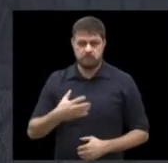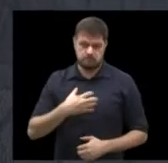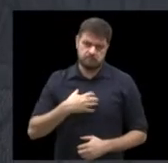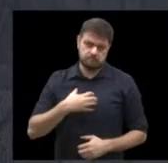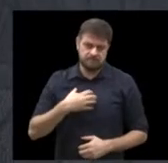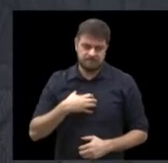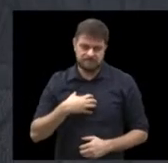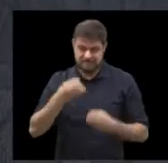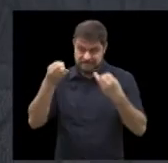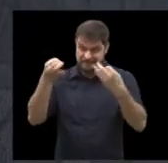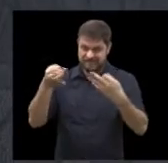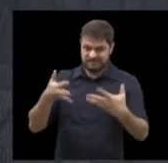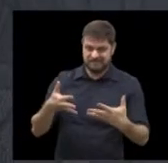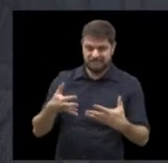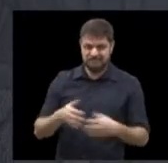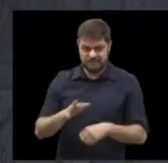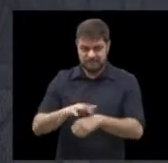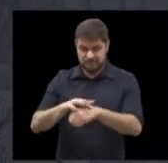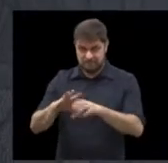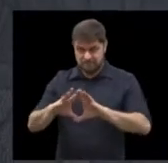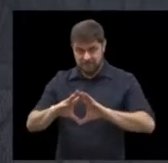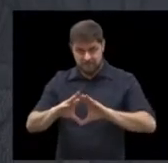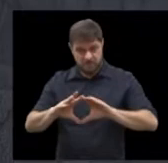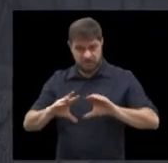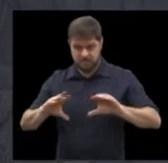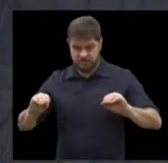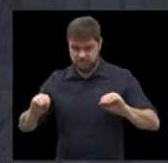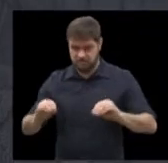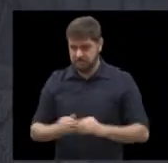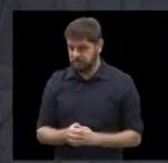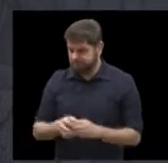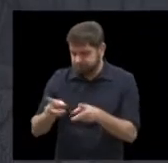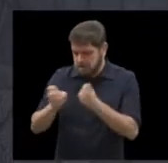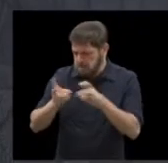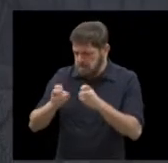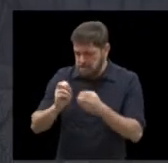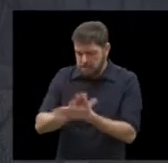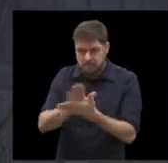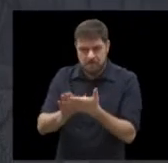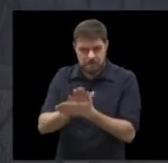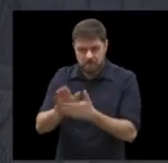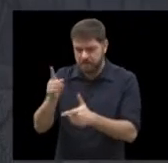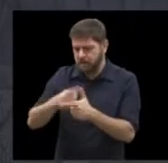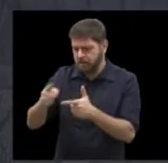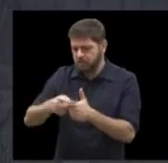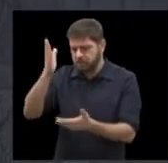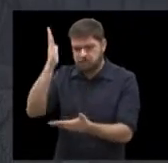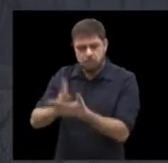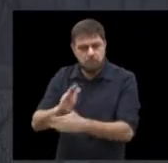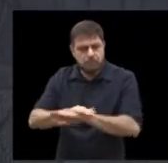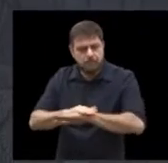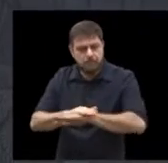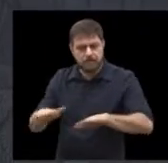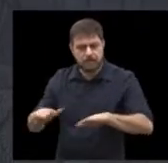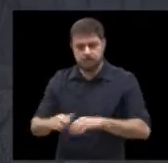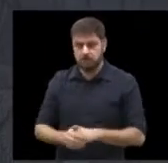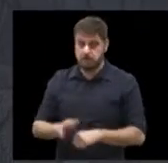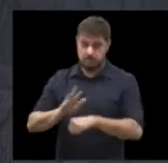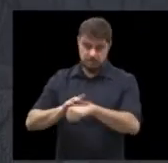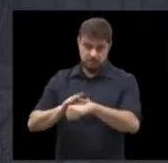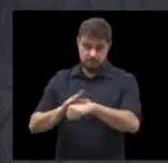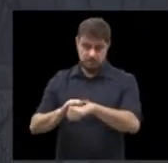pouco, vamos dizer, sem estar apresentando mais nenhuma sequela da doença. Uhum. Porque como é uma doença que